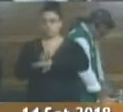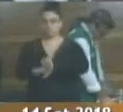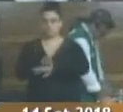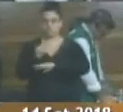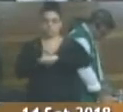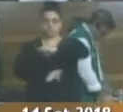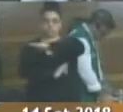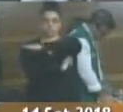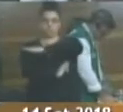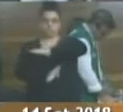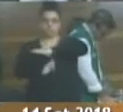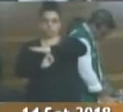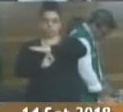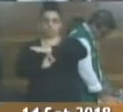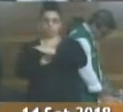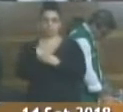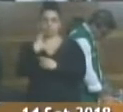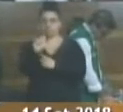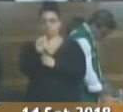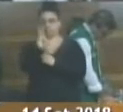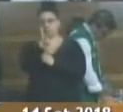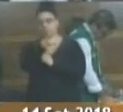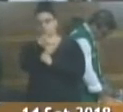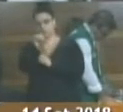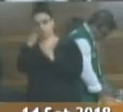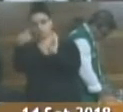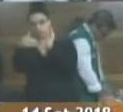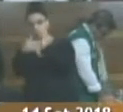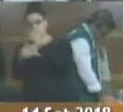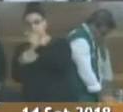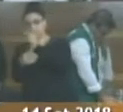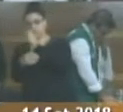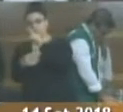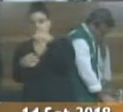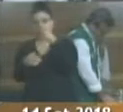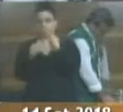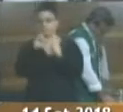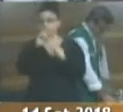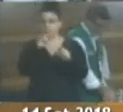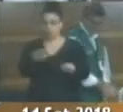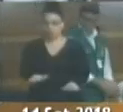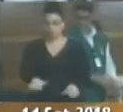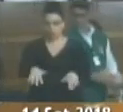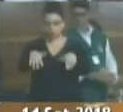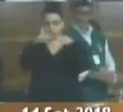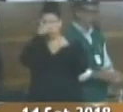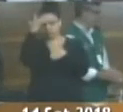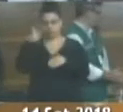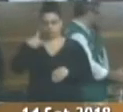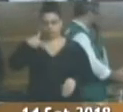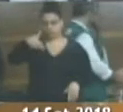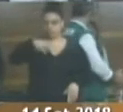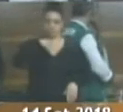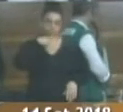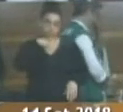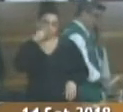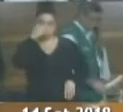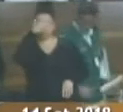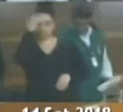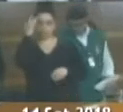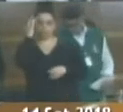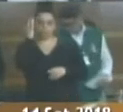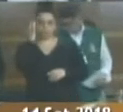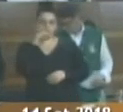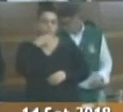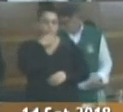é do Abraão para Palmas, que está quebrado. Quando a maré enche, ninguém consegue passar. Os moradores que, às vezes, não têm